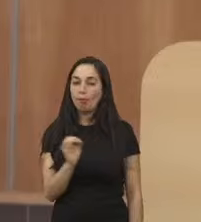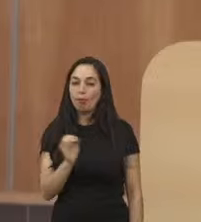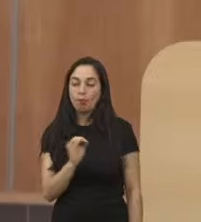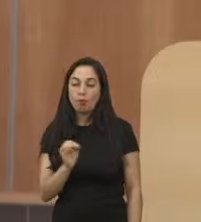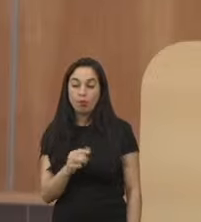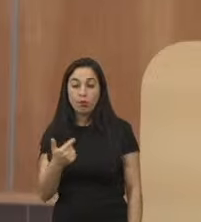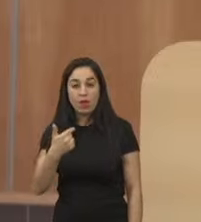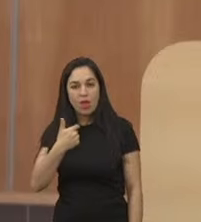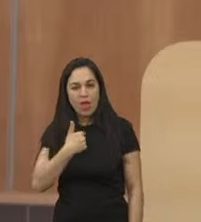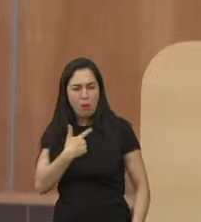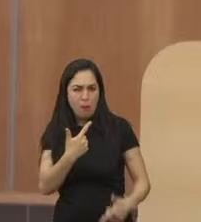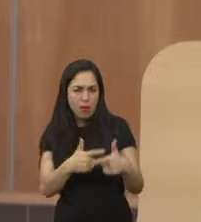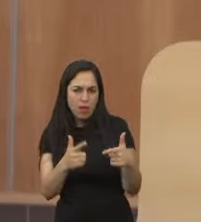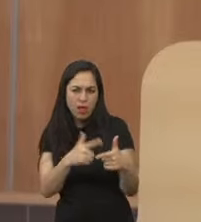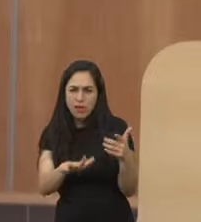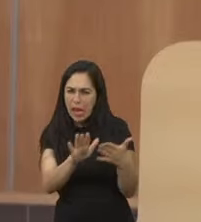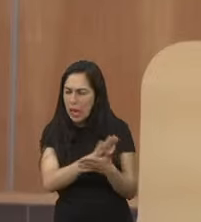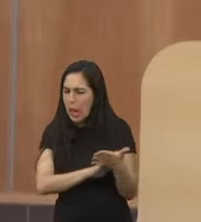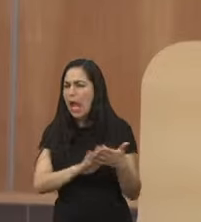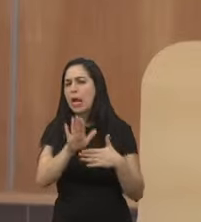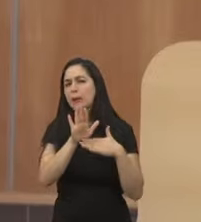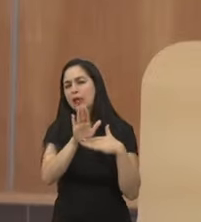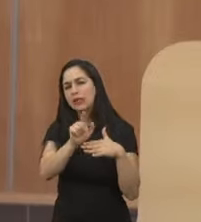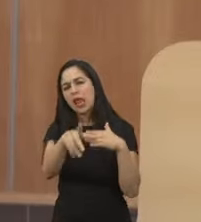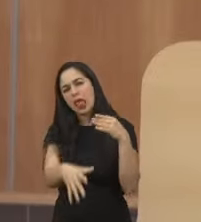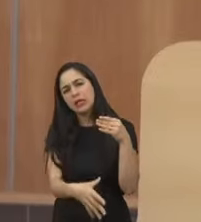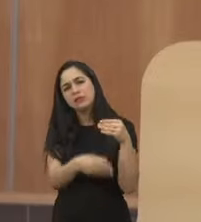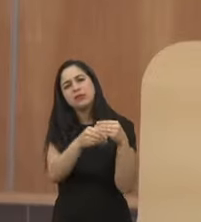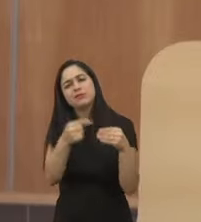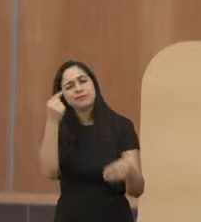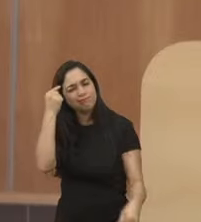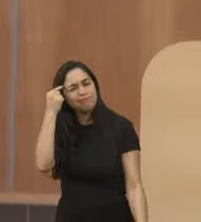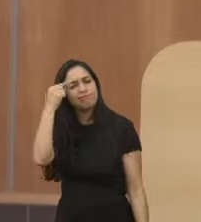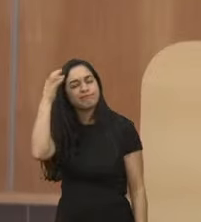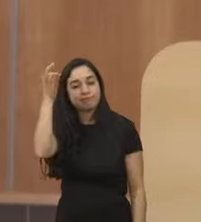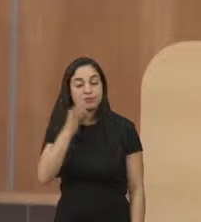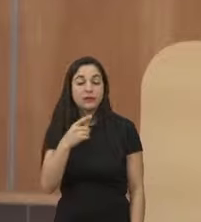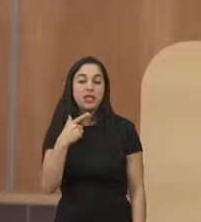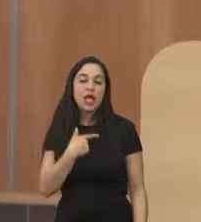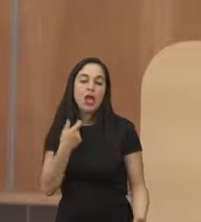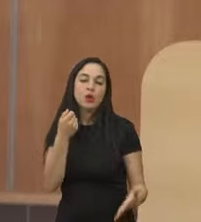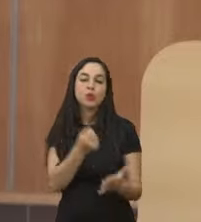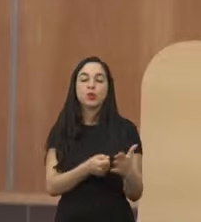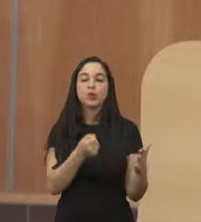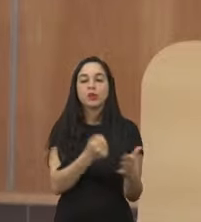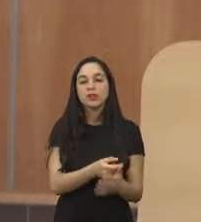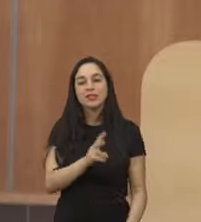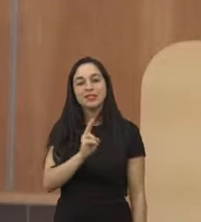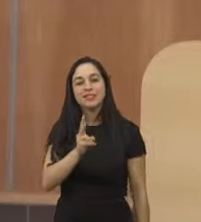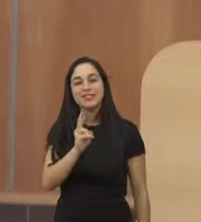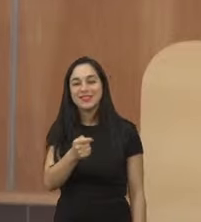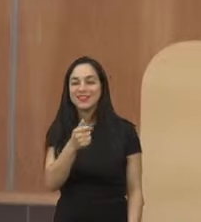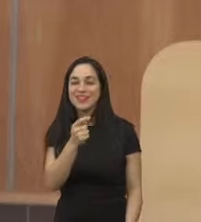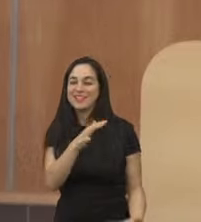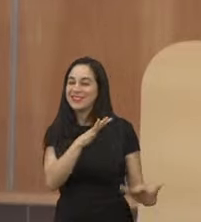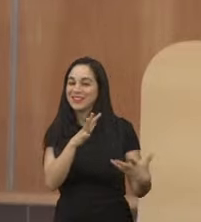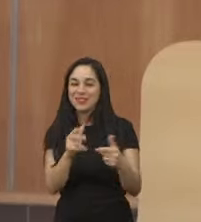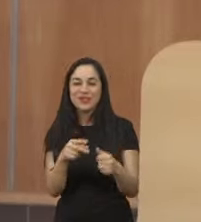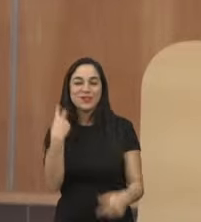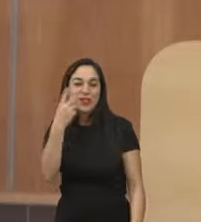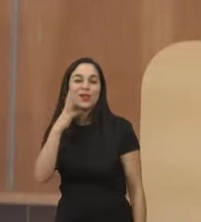nenhum problema em brigar por essa emenda se eu achasse que ela estava certa. Brigo aqui uma vez por semana com todo mundo, quase todos os vereadores aqui já